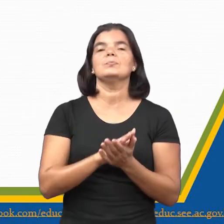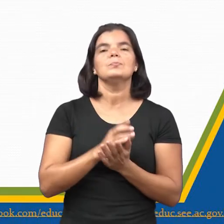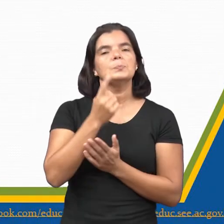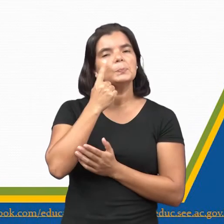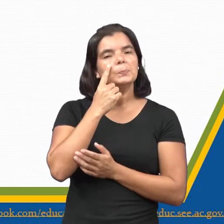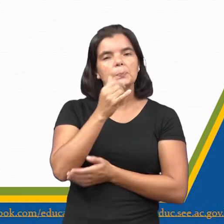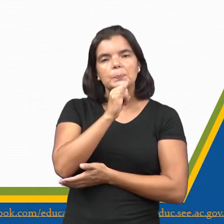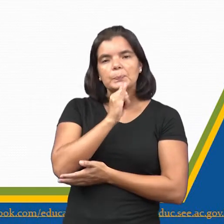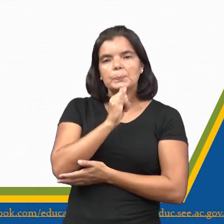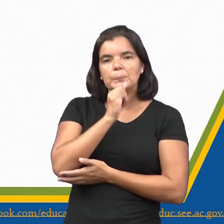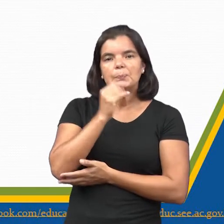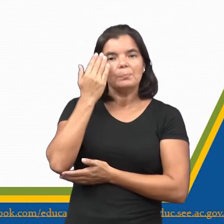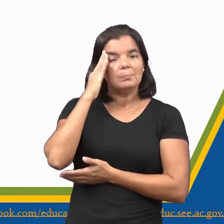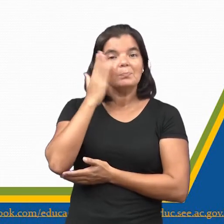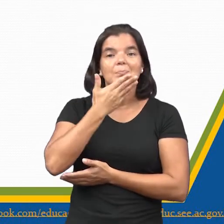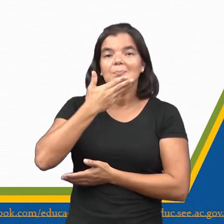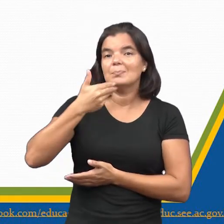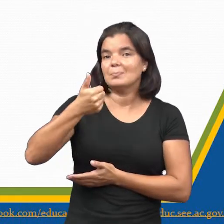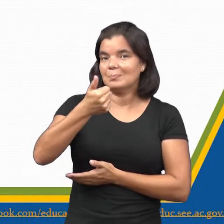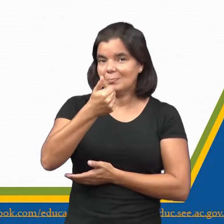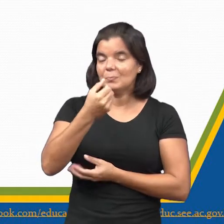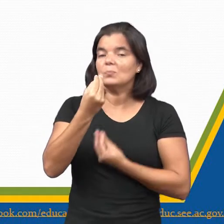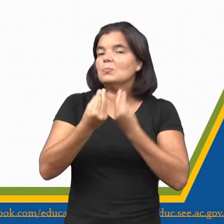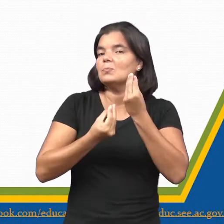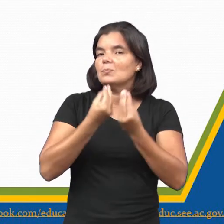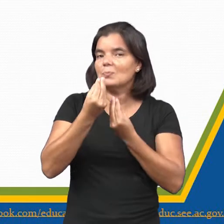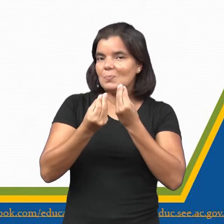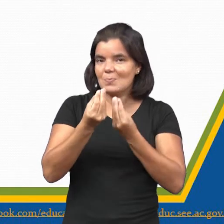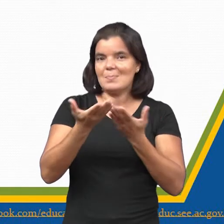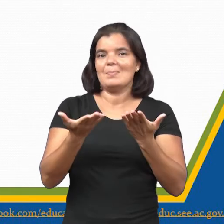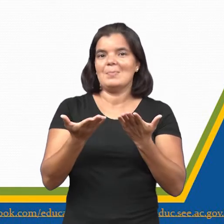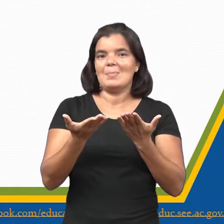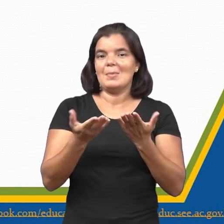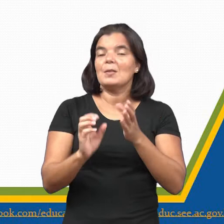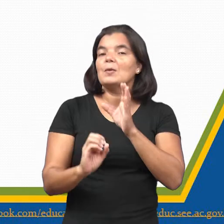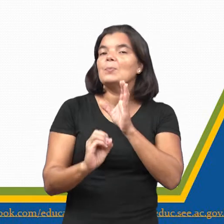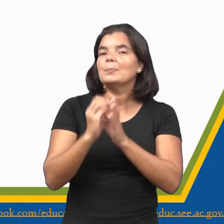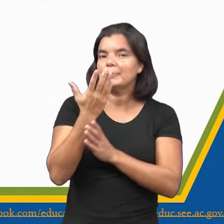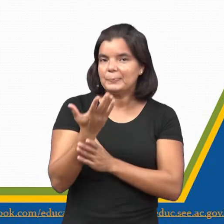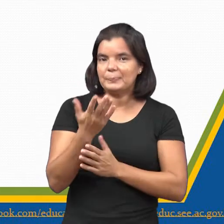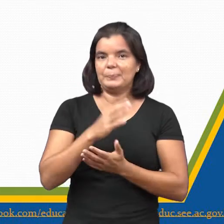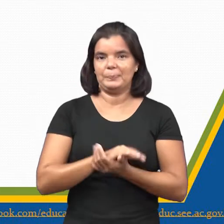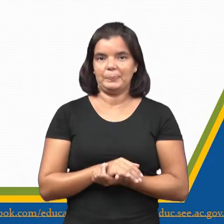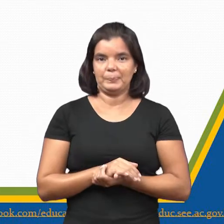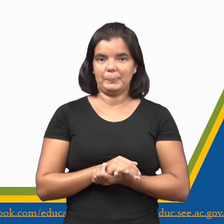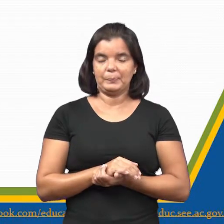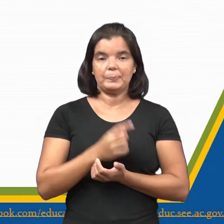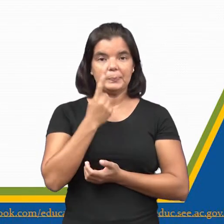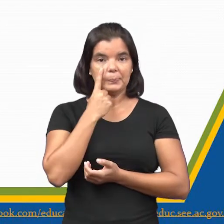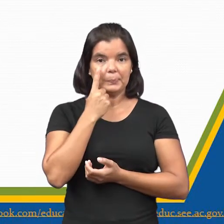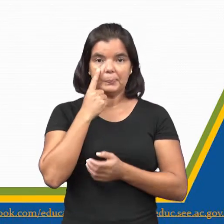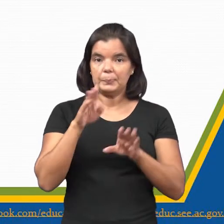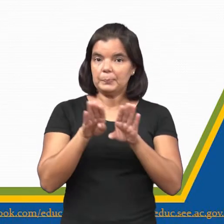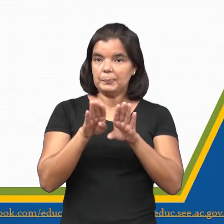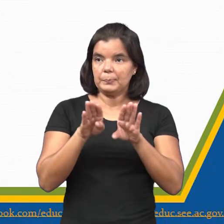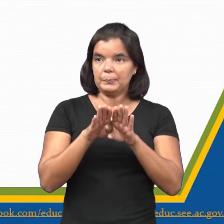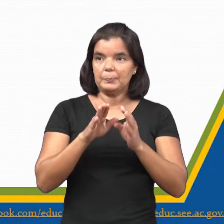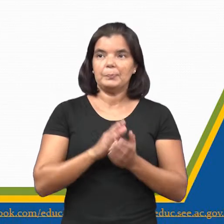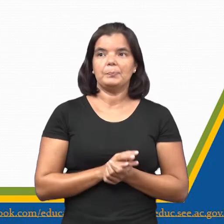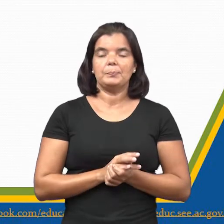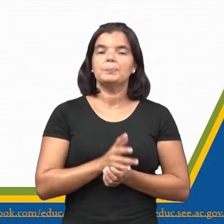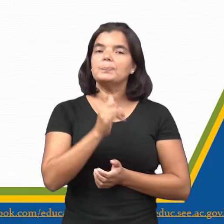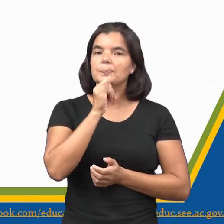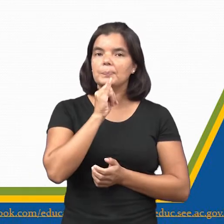esse exemplo aqui para entender qual a relação e como isso funciona. Vamos ver a seguir